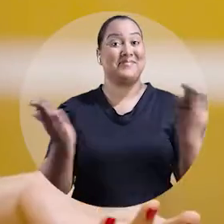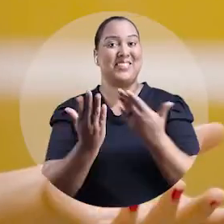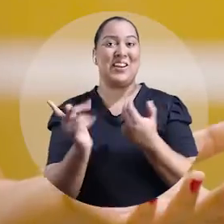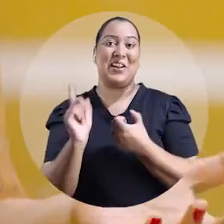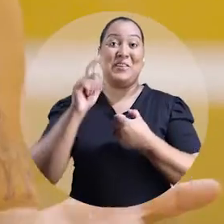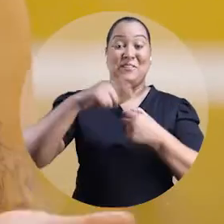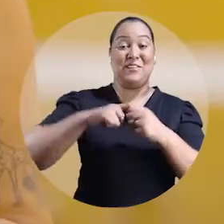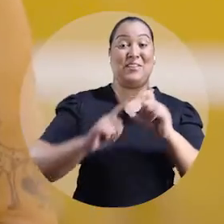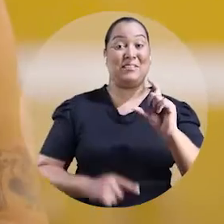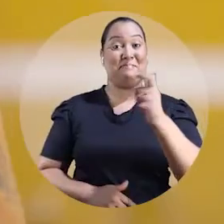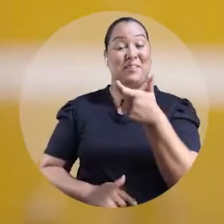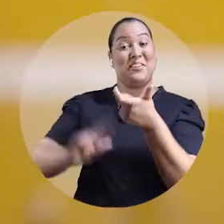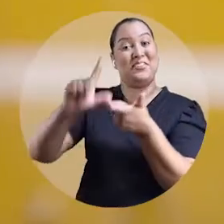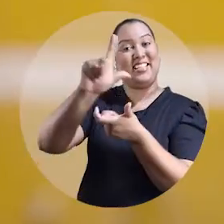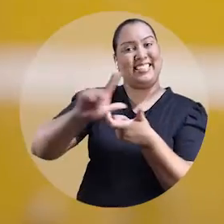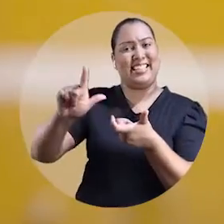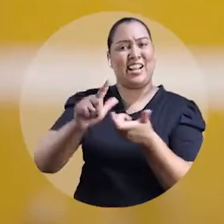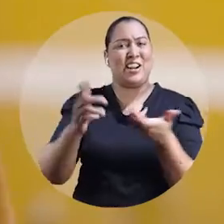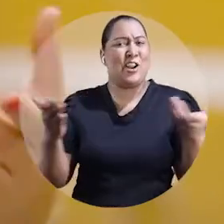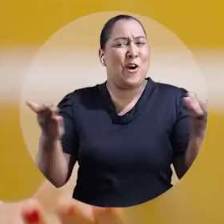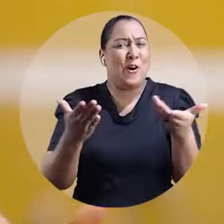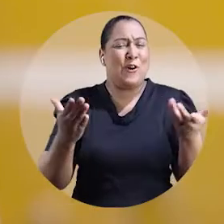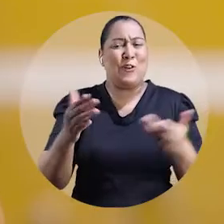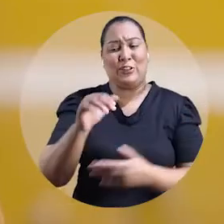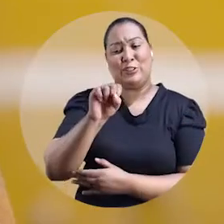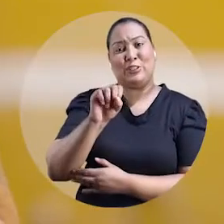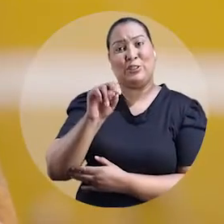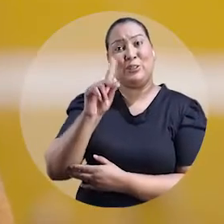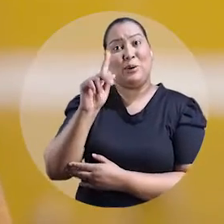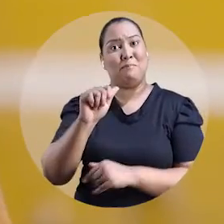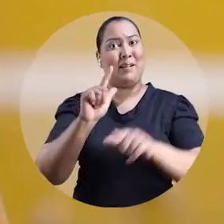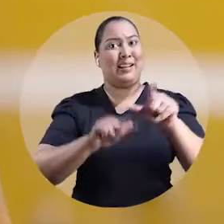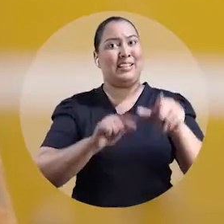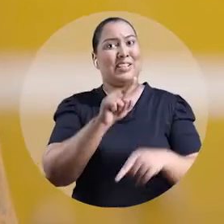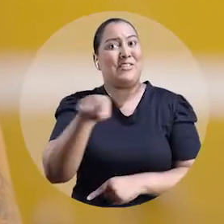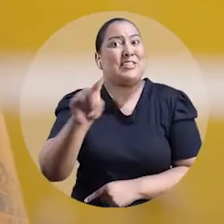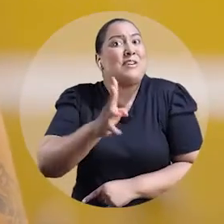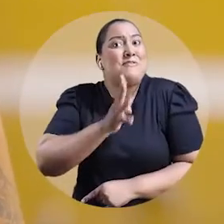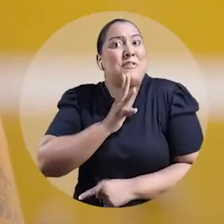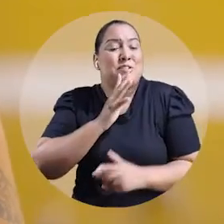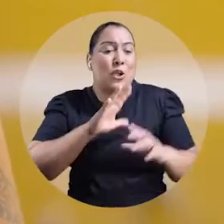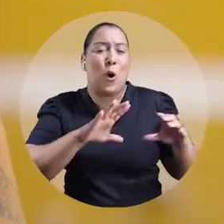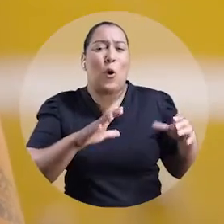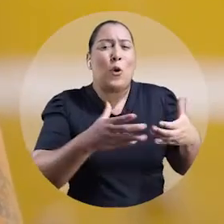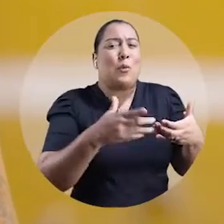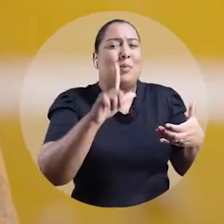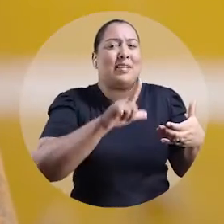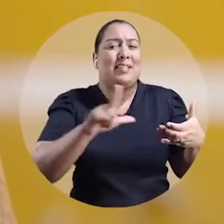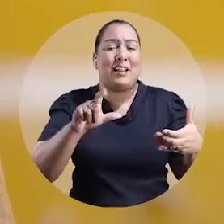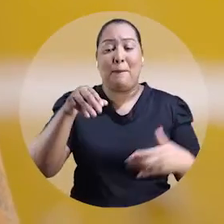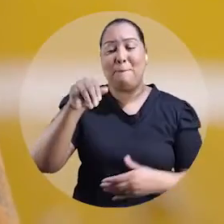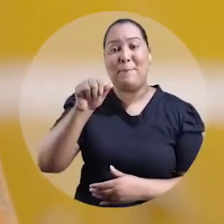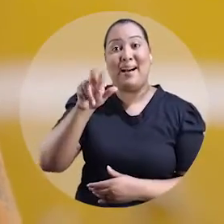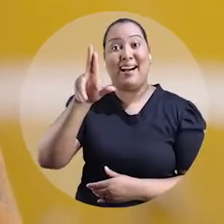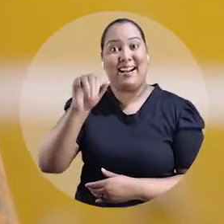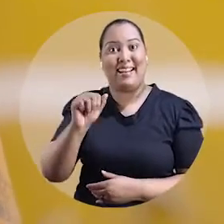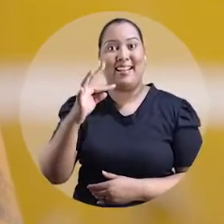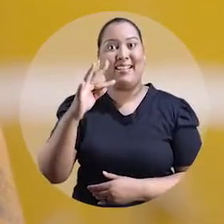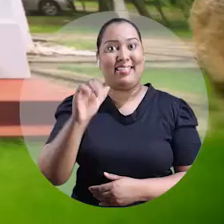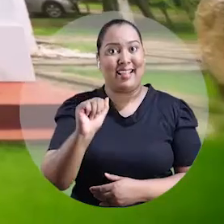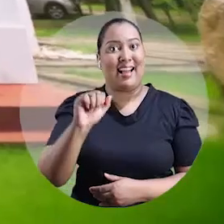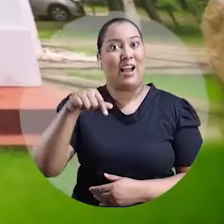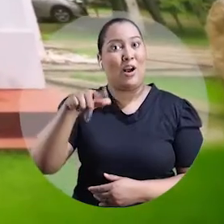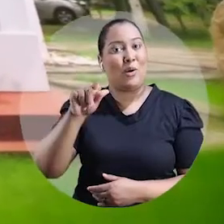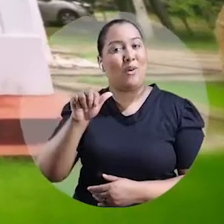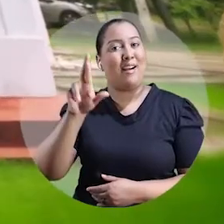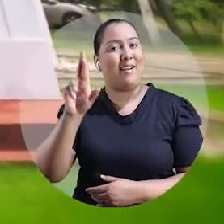Estamos de volta com Palavra Literária e no Sopa de Letrinhas de hoje você vai conhecer o coletivo literário Maria Taquara. Acompanhe a matéria.